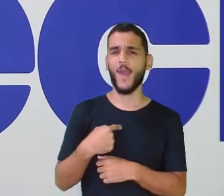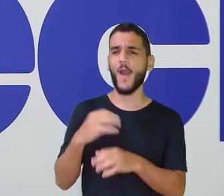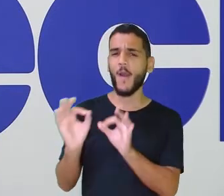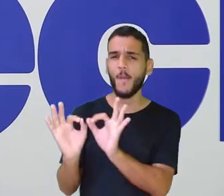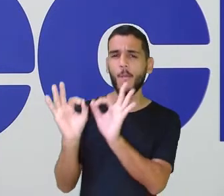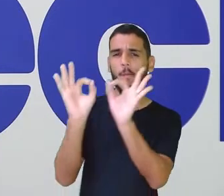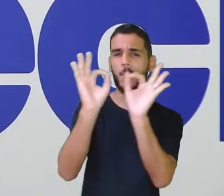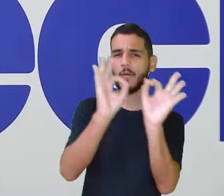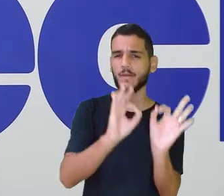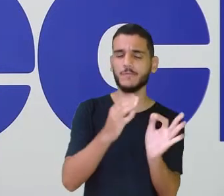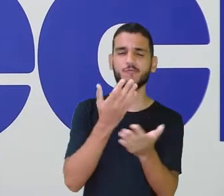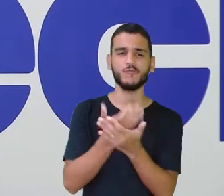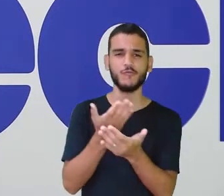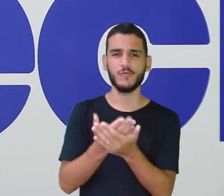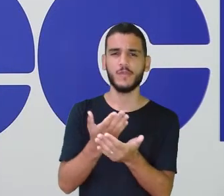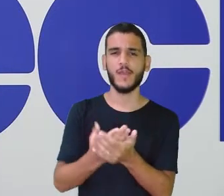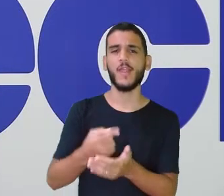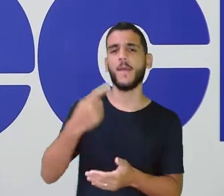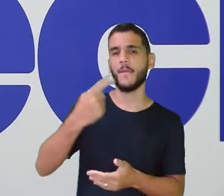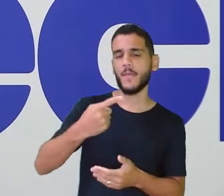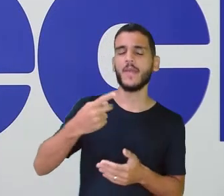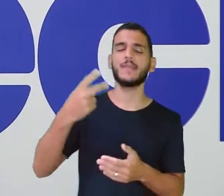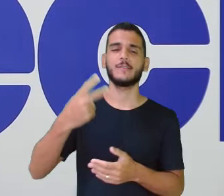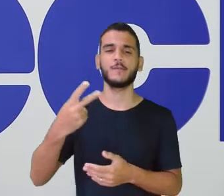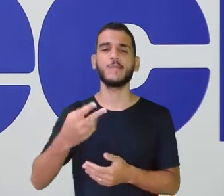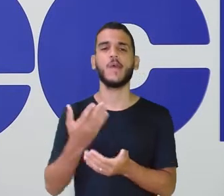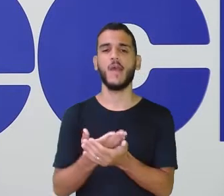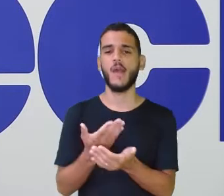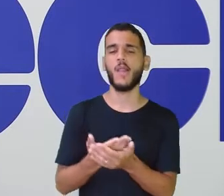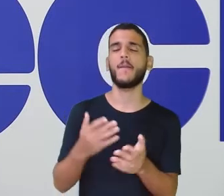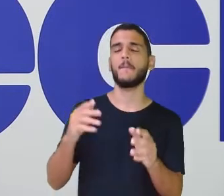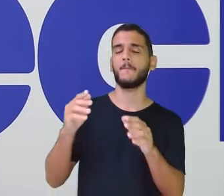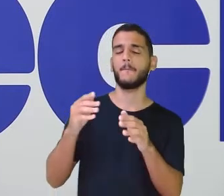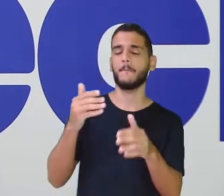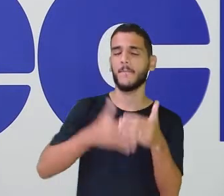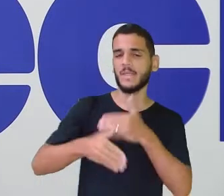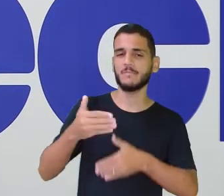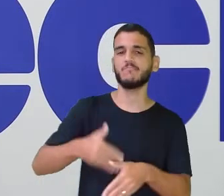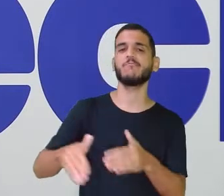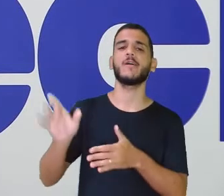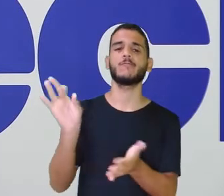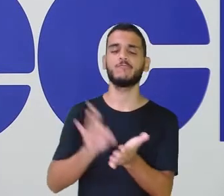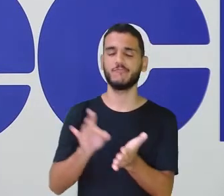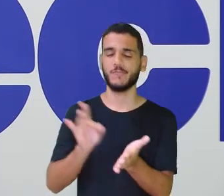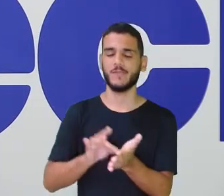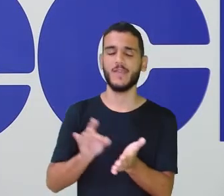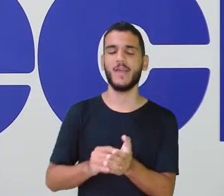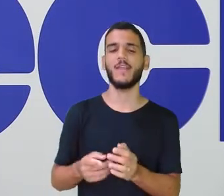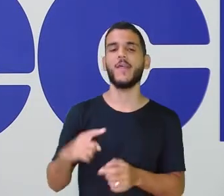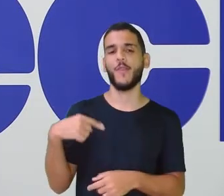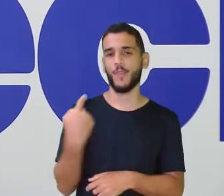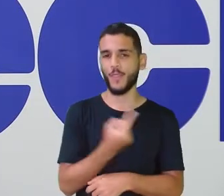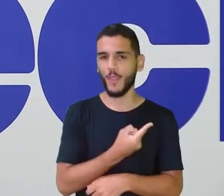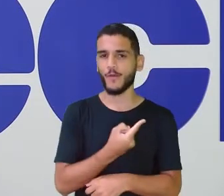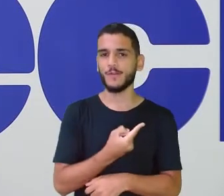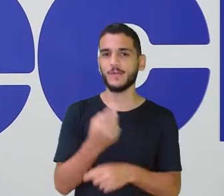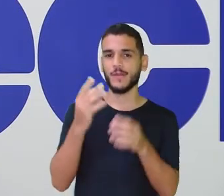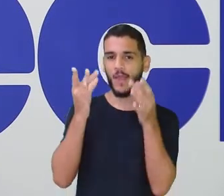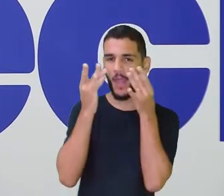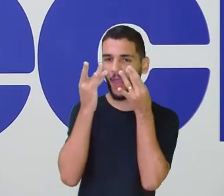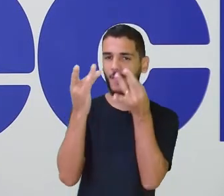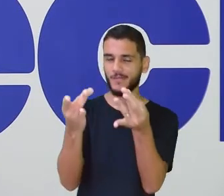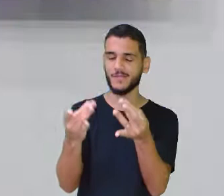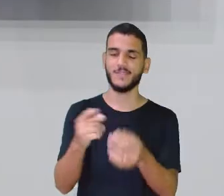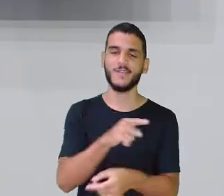estudantes na primeira e segunda aula participaram bastante e continue aí participando, que a gente está aqui de olho em vocês, e vamos nessa.